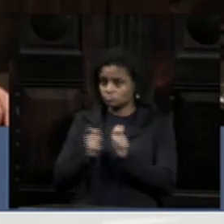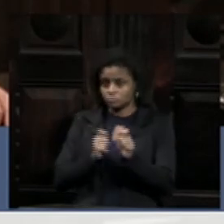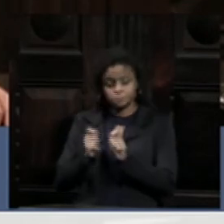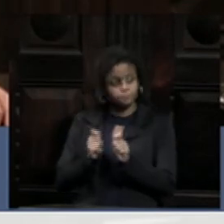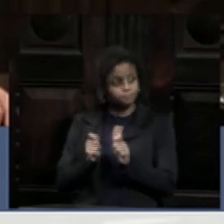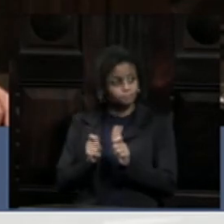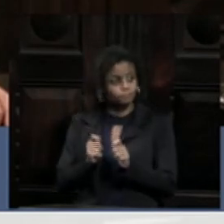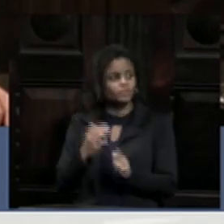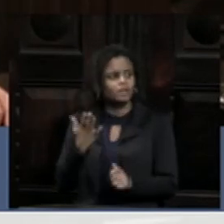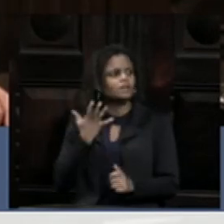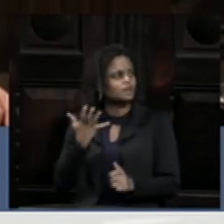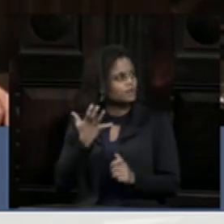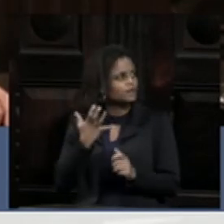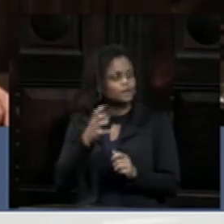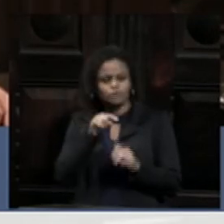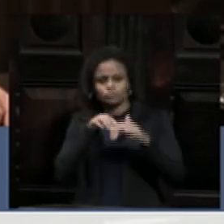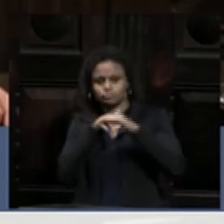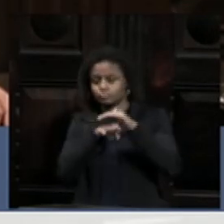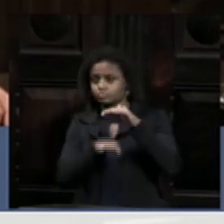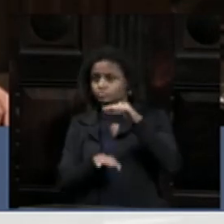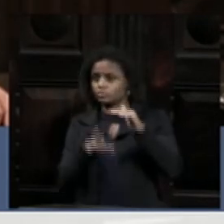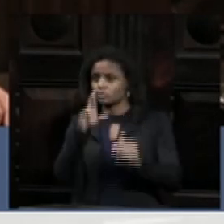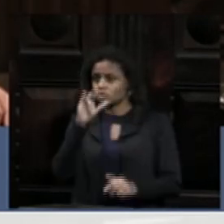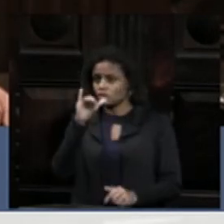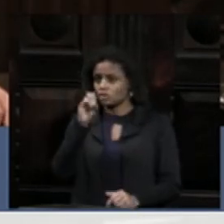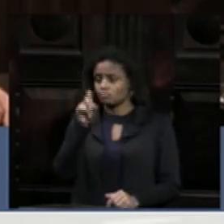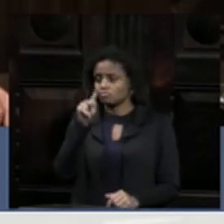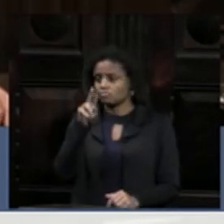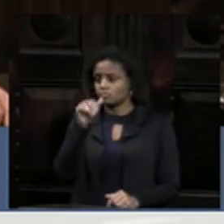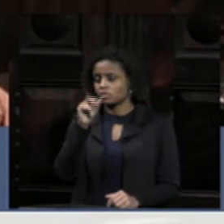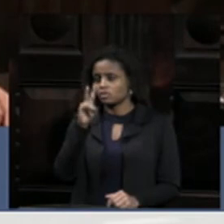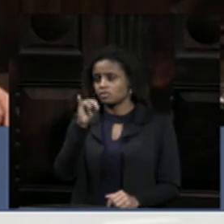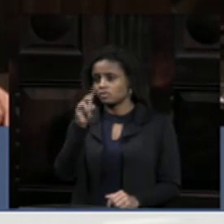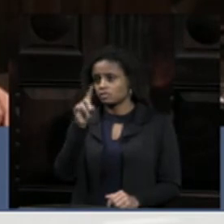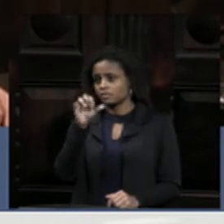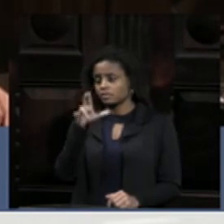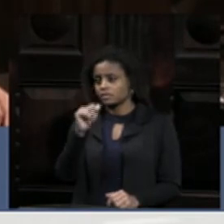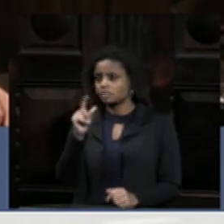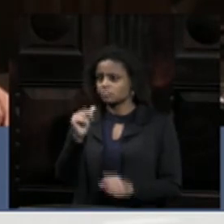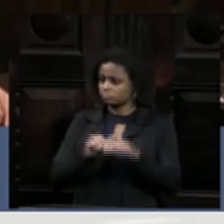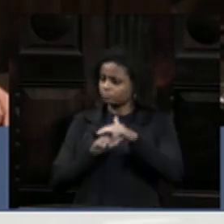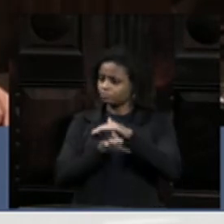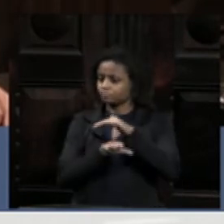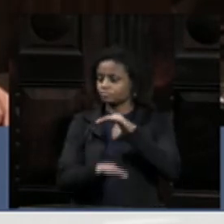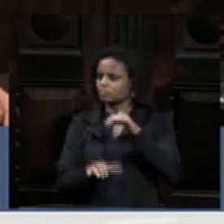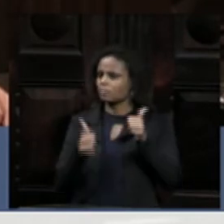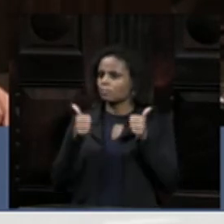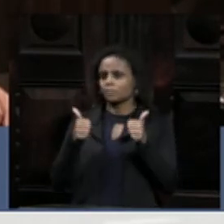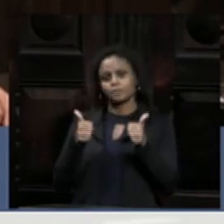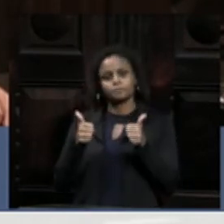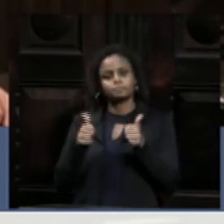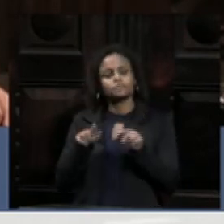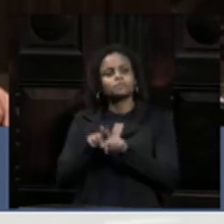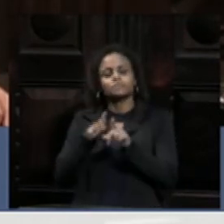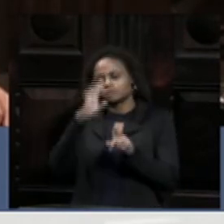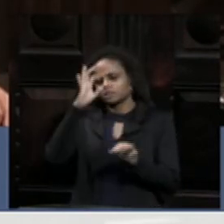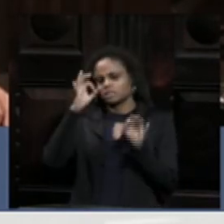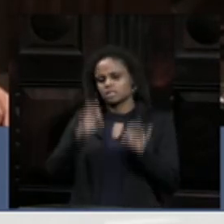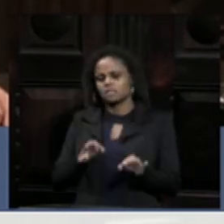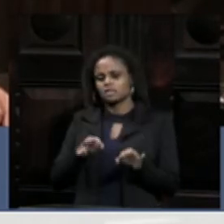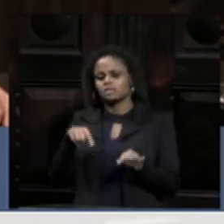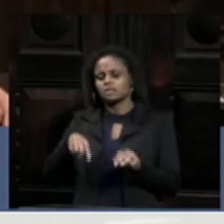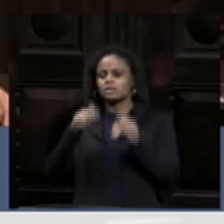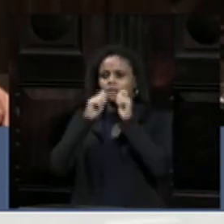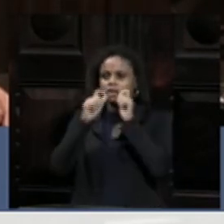a capitalização do Rio Previdência e tenho mais certeza ainda que essa casa aprovará